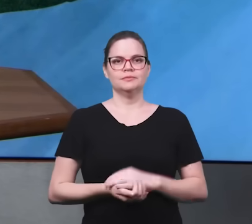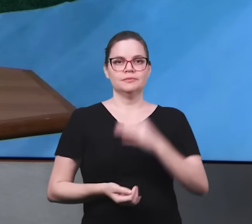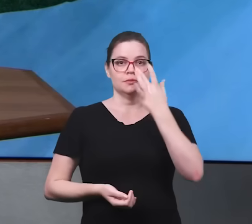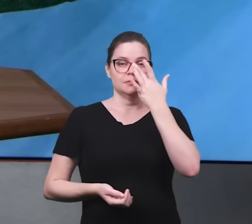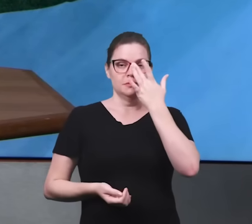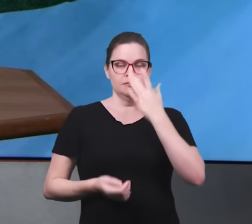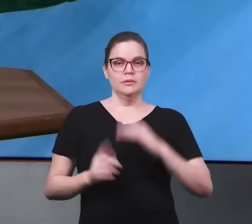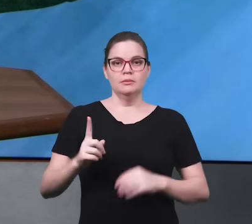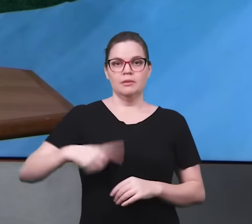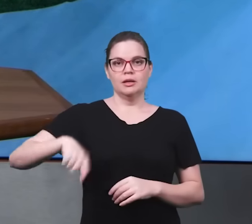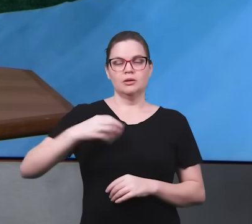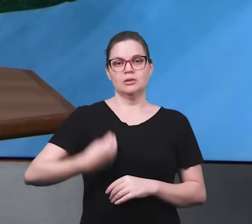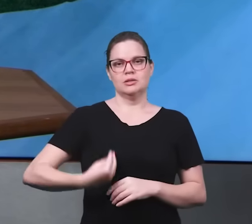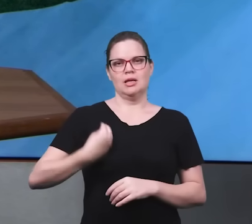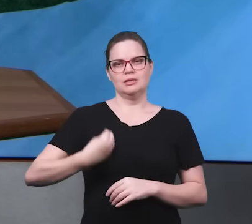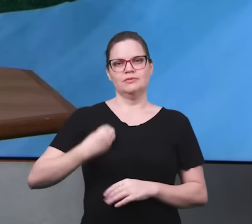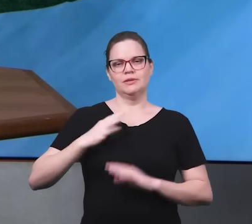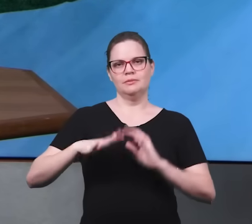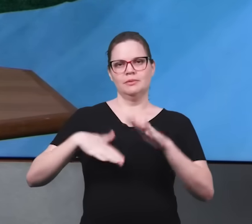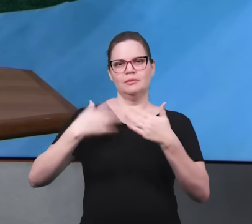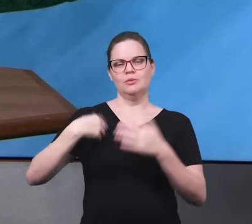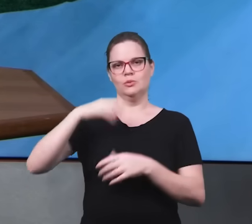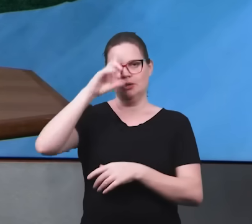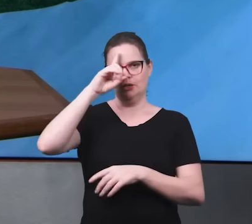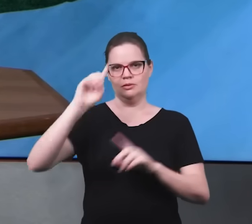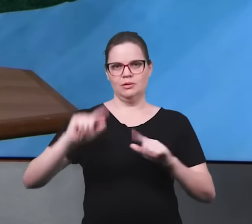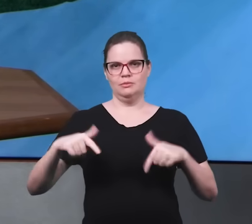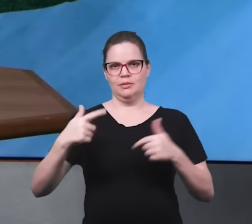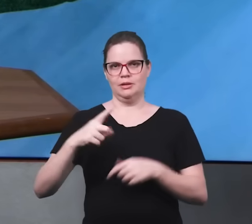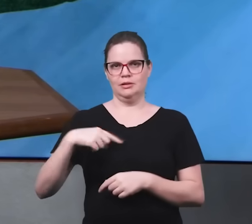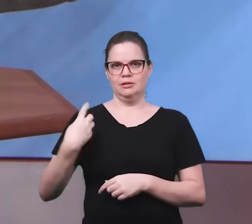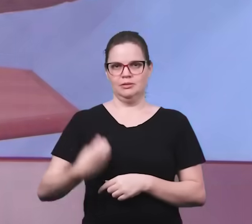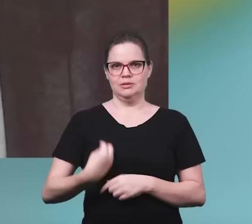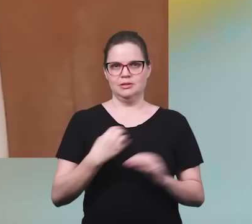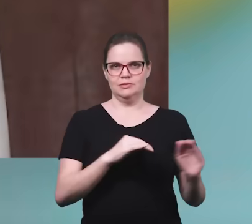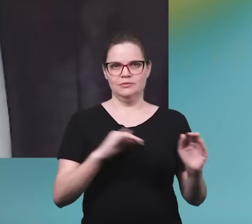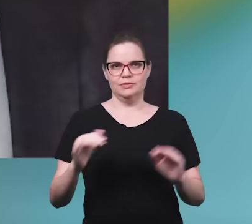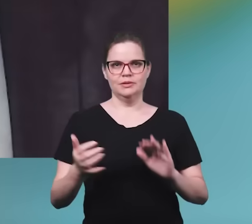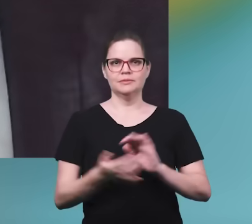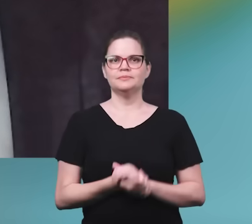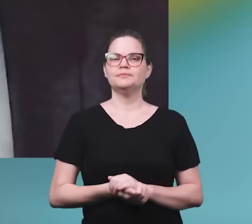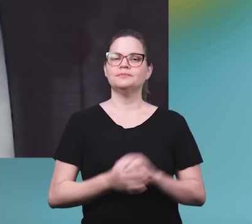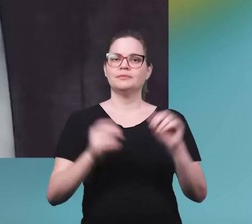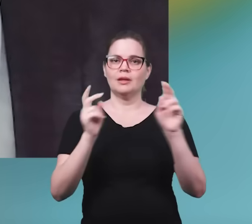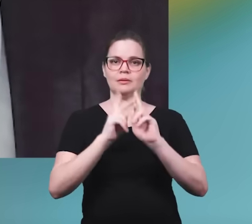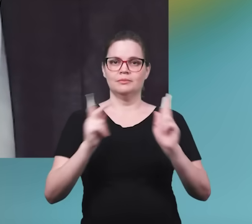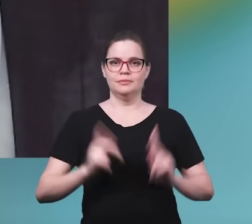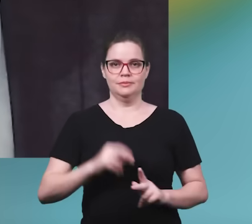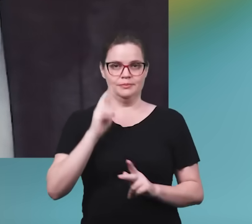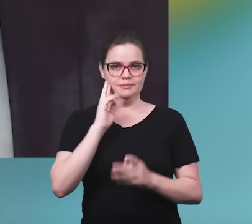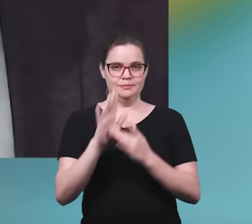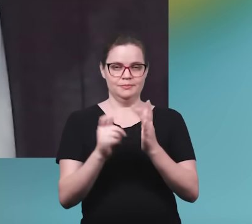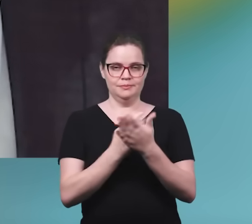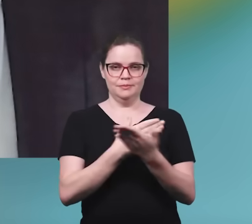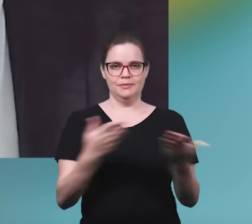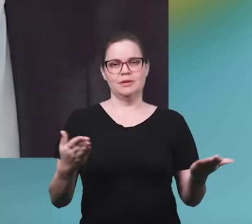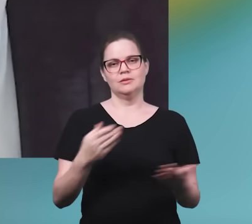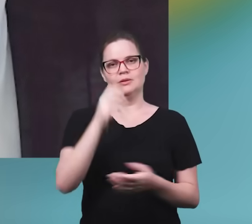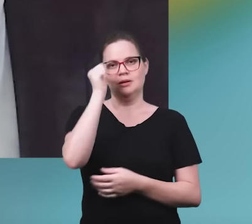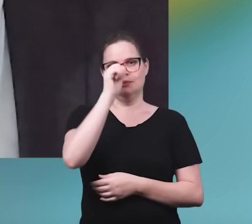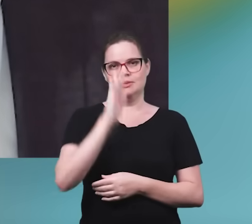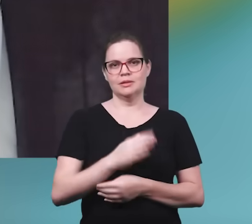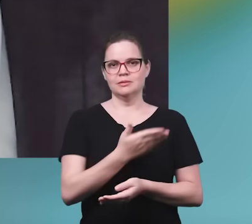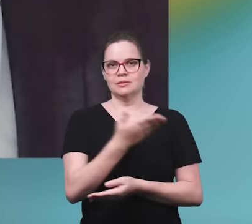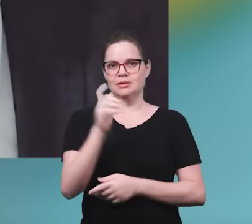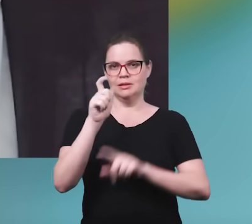edificação daquilo que Deus tem feito no nosso meio. A paz do Senhor, pastor Alexandre, a paz do Senhor